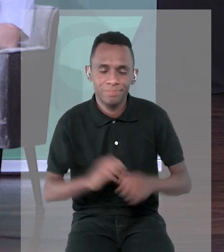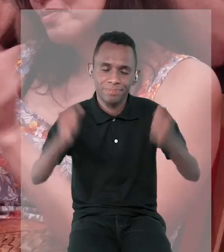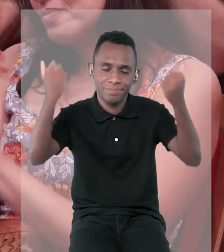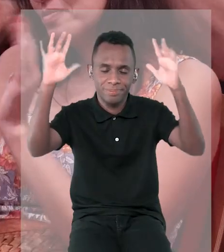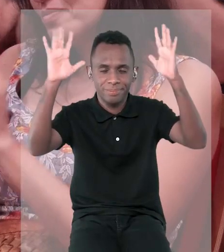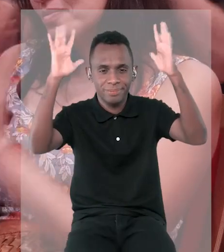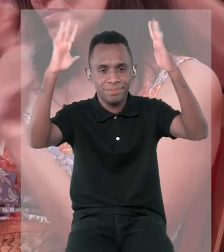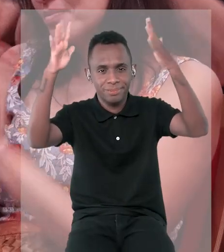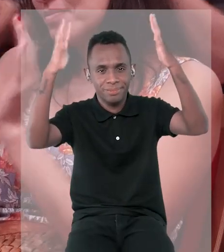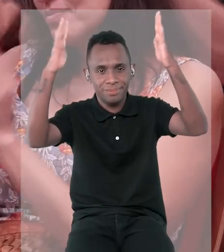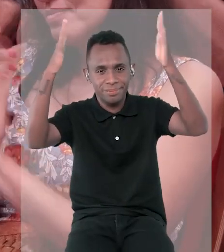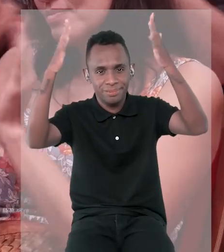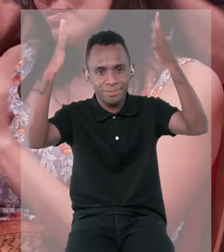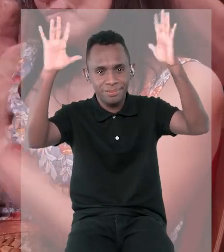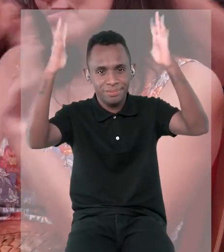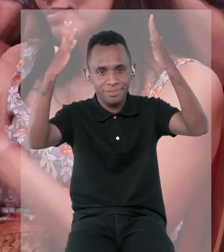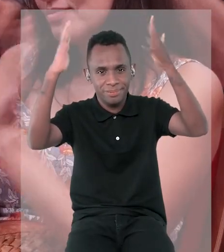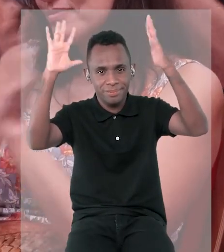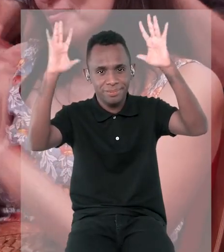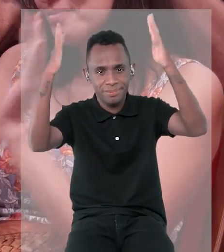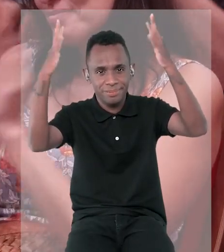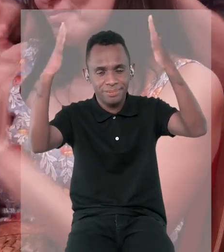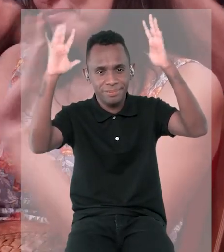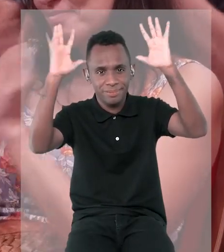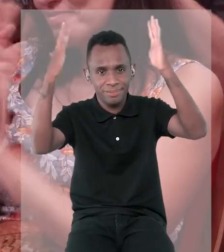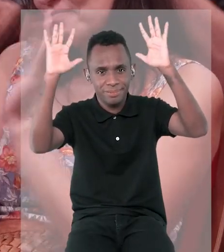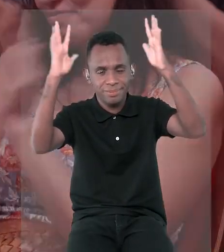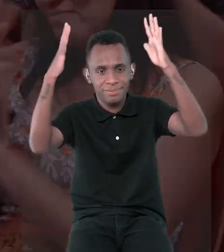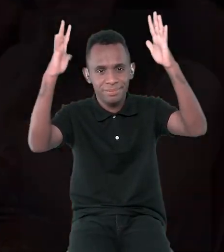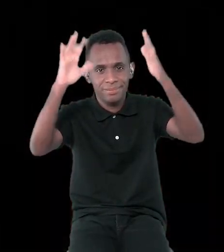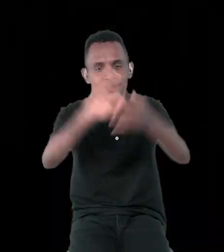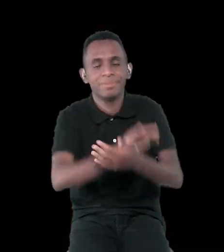A plateia se despede com calorosos aplausos.